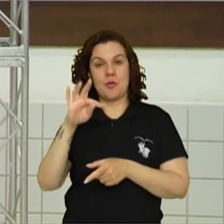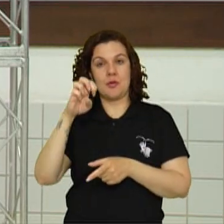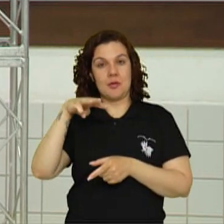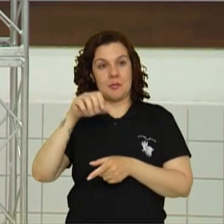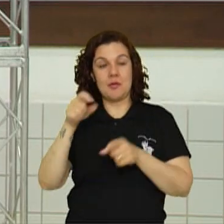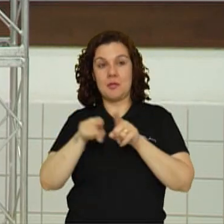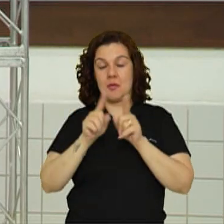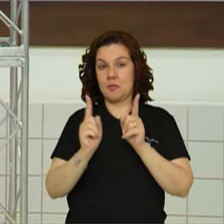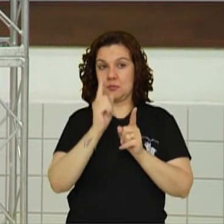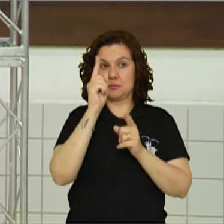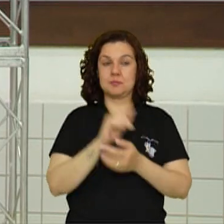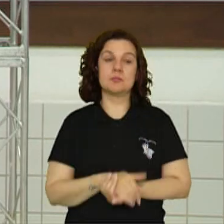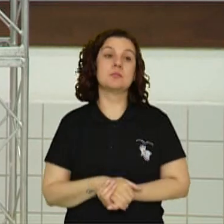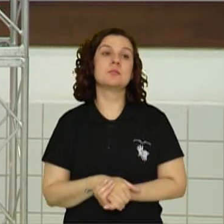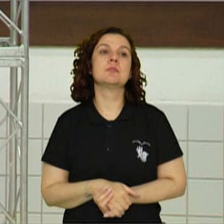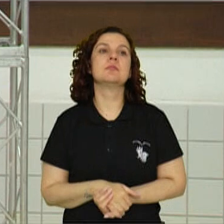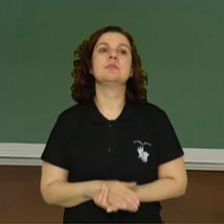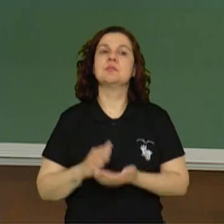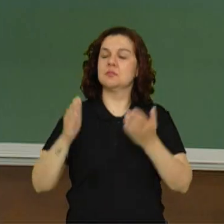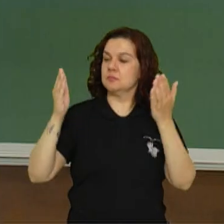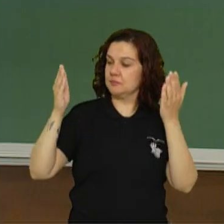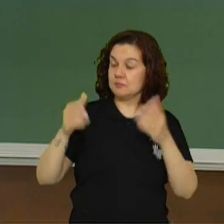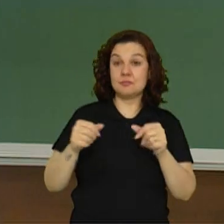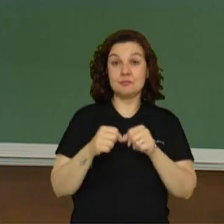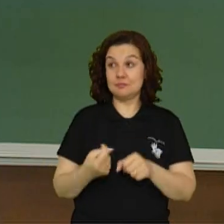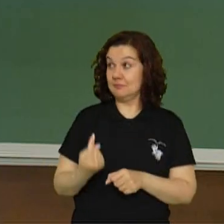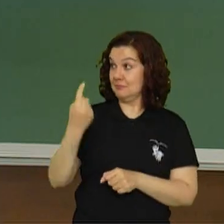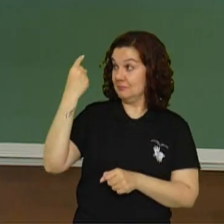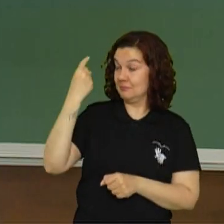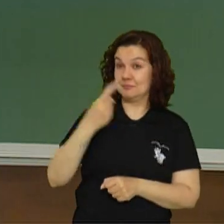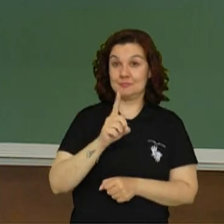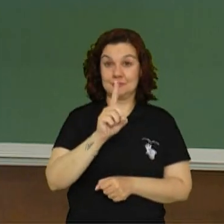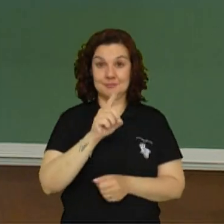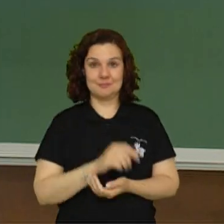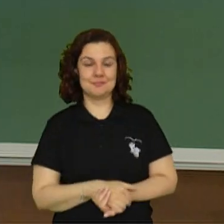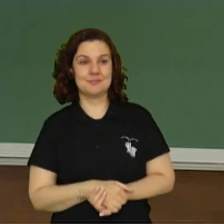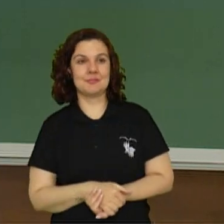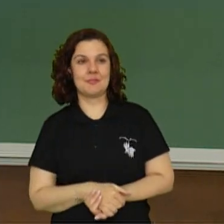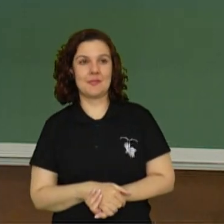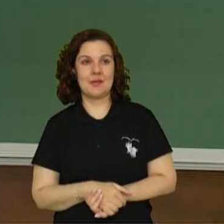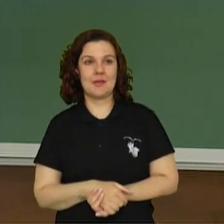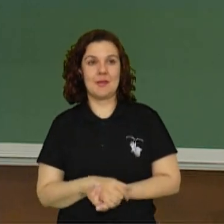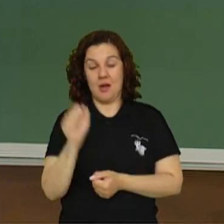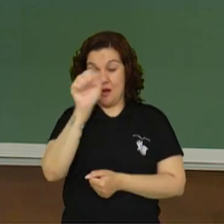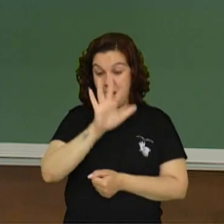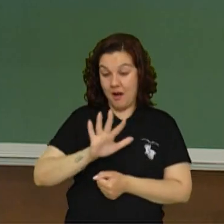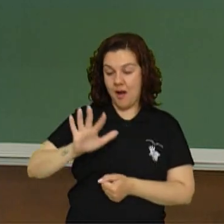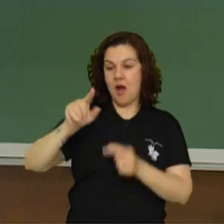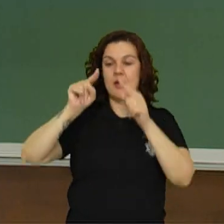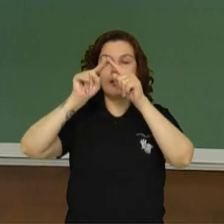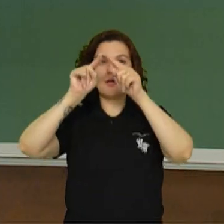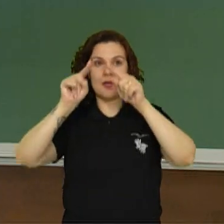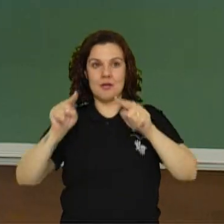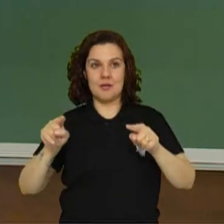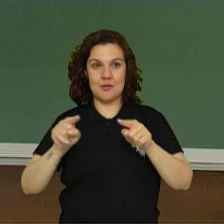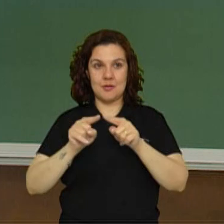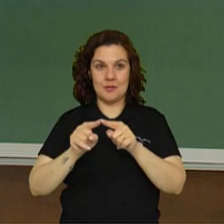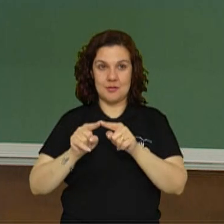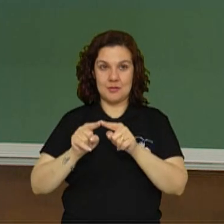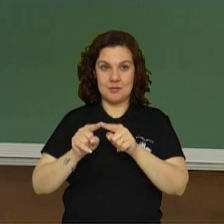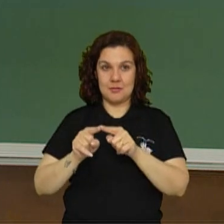tá? Isso você já vai fazer aqui ó, no exercício 1. A área de um triângulo equilátero